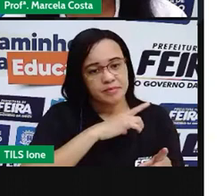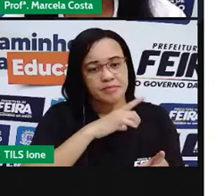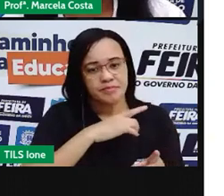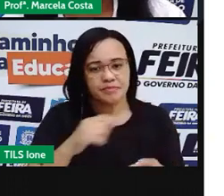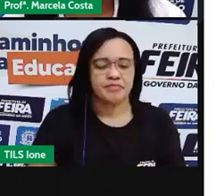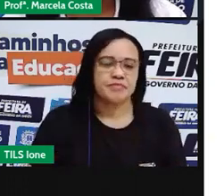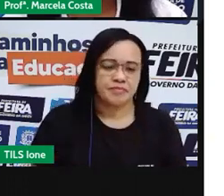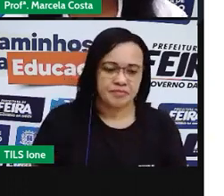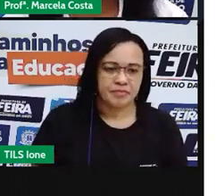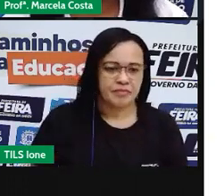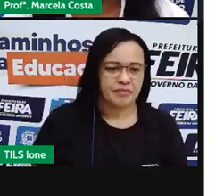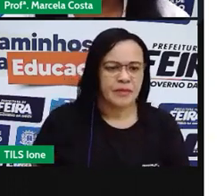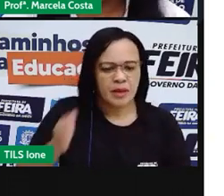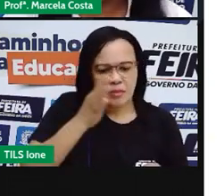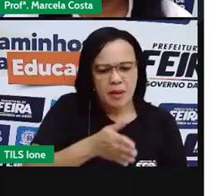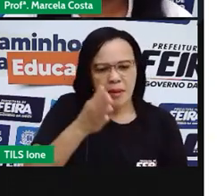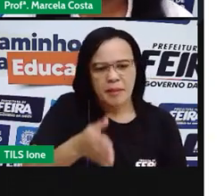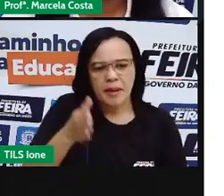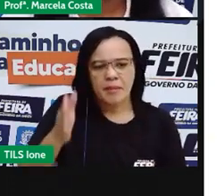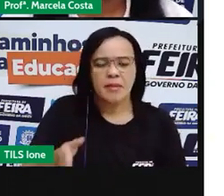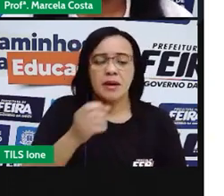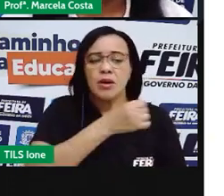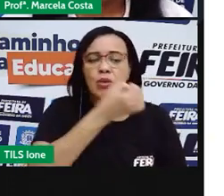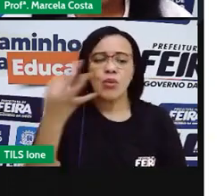Vamos ver a quantidade de sílabas?